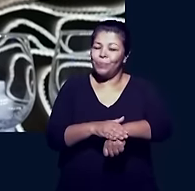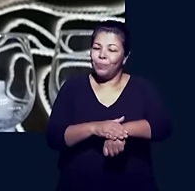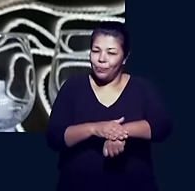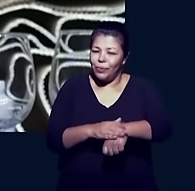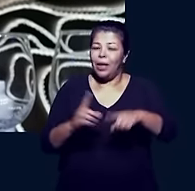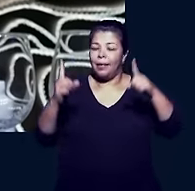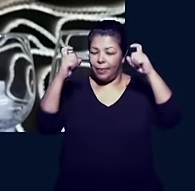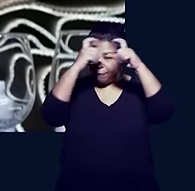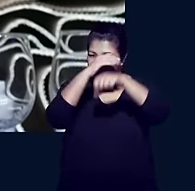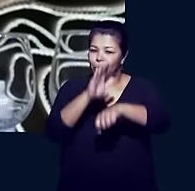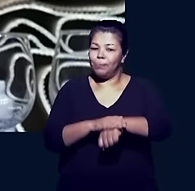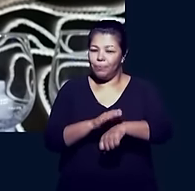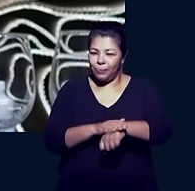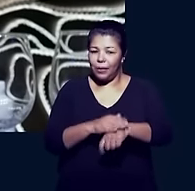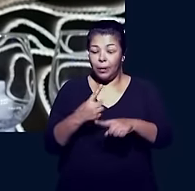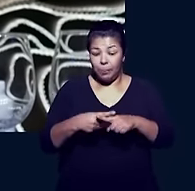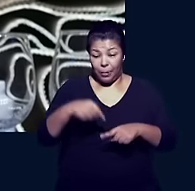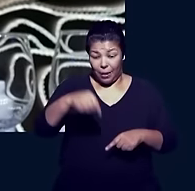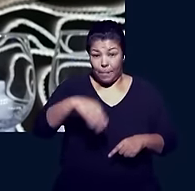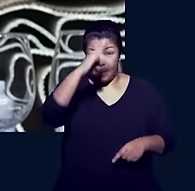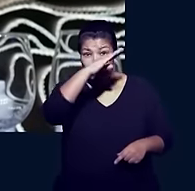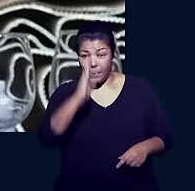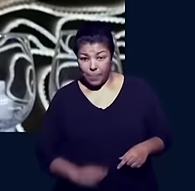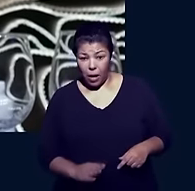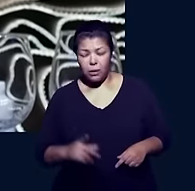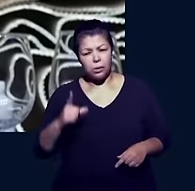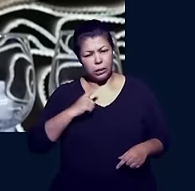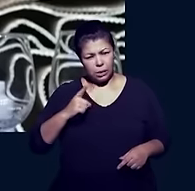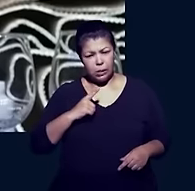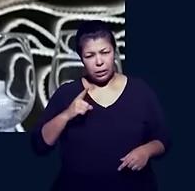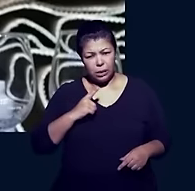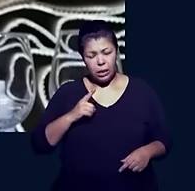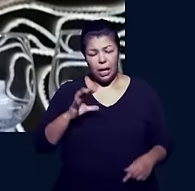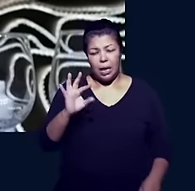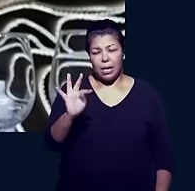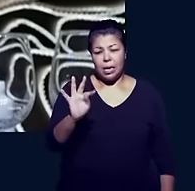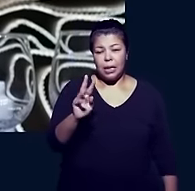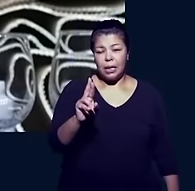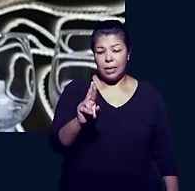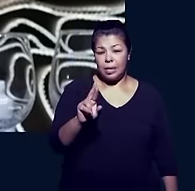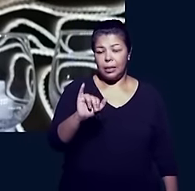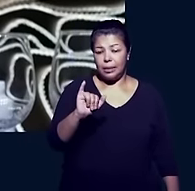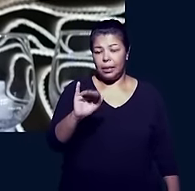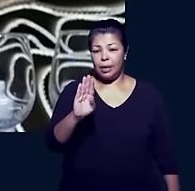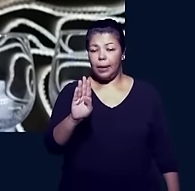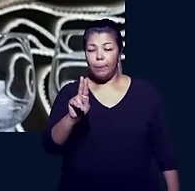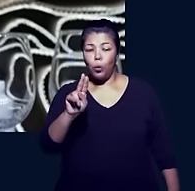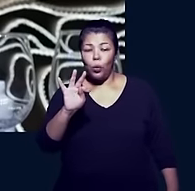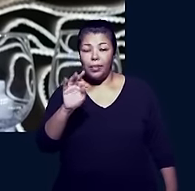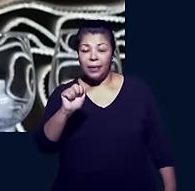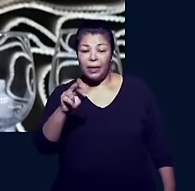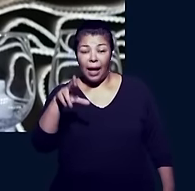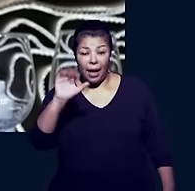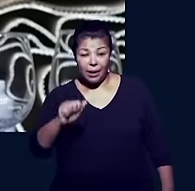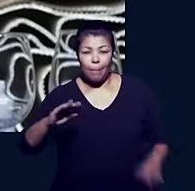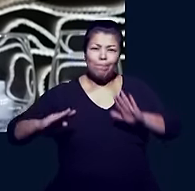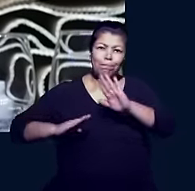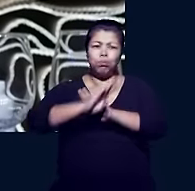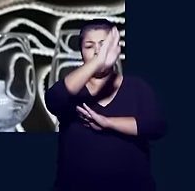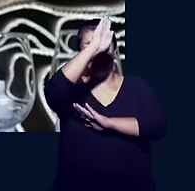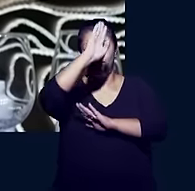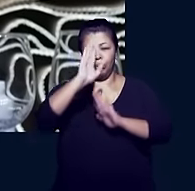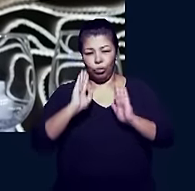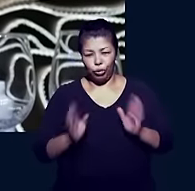difícil de funcionar num país que já tem uma carga tributária elevada e um congresso que não tem muito apetite a subir a carga então enfim isso já cerca a